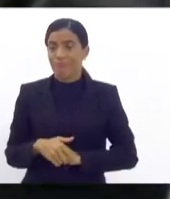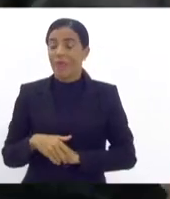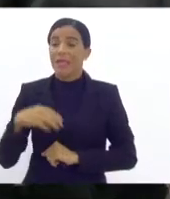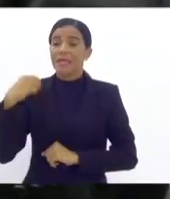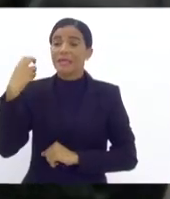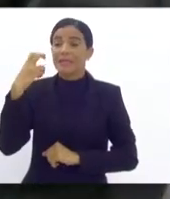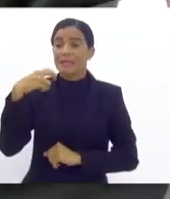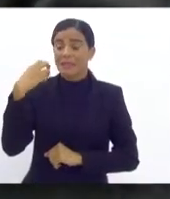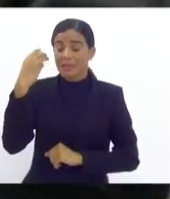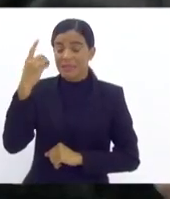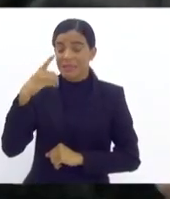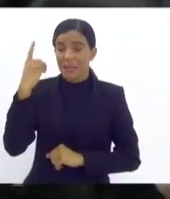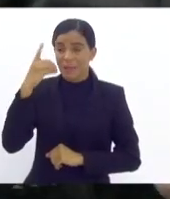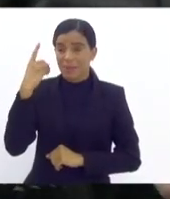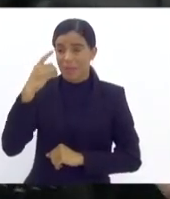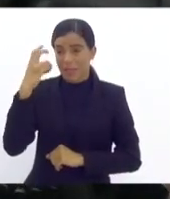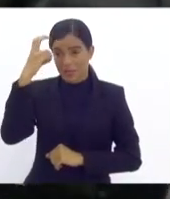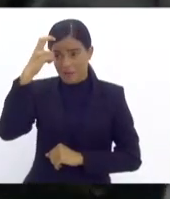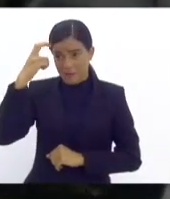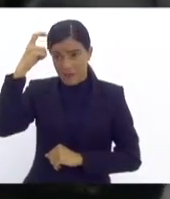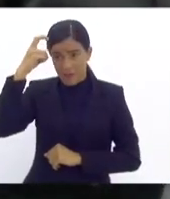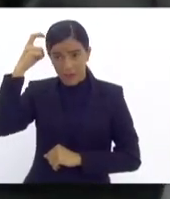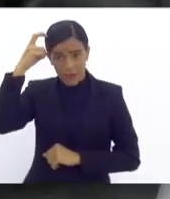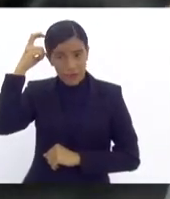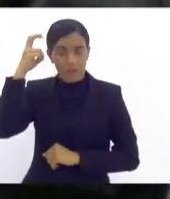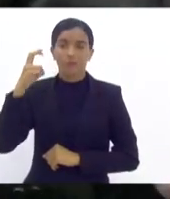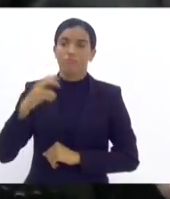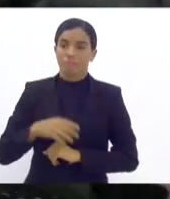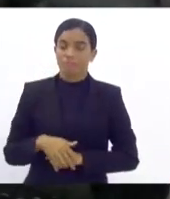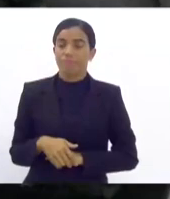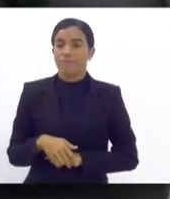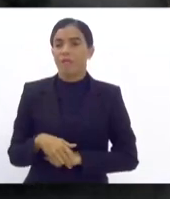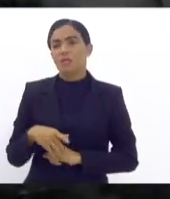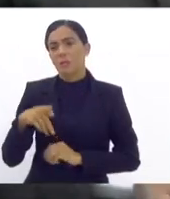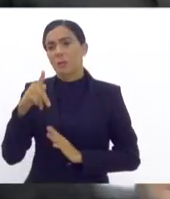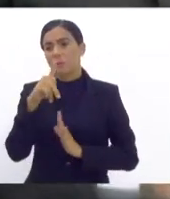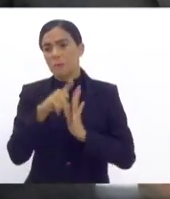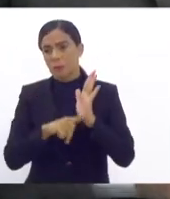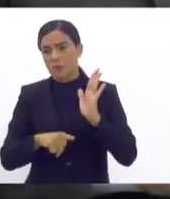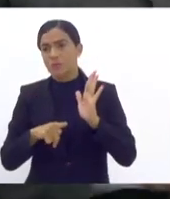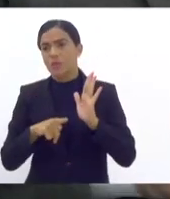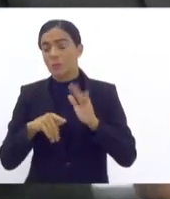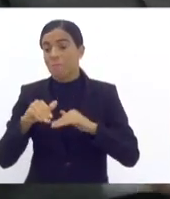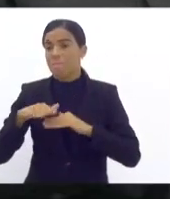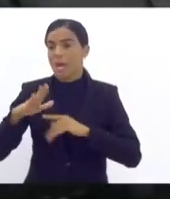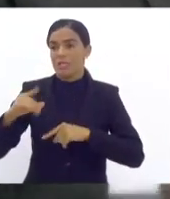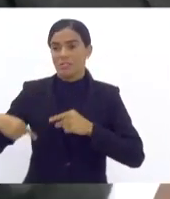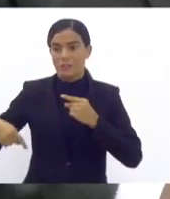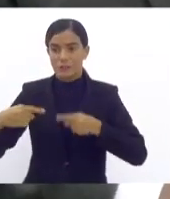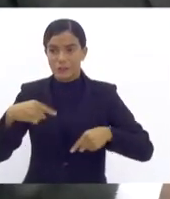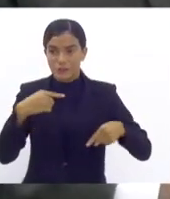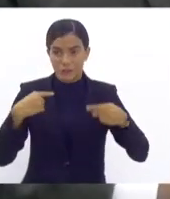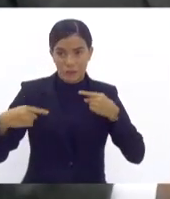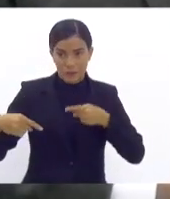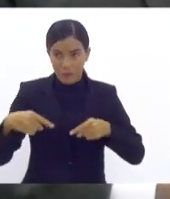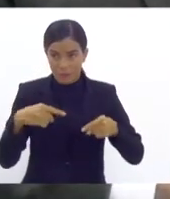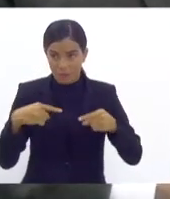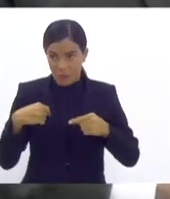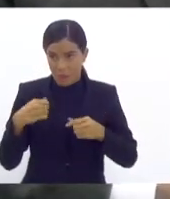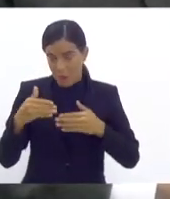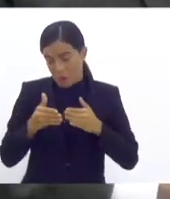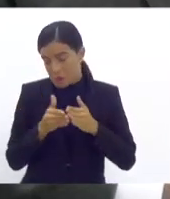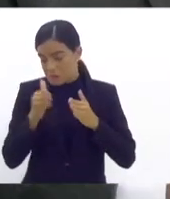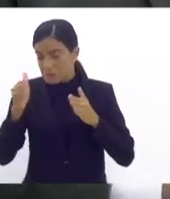Verônica. Esse é o bloco de projetos pela constitucionalidade, então são projetos que têm mais discussão. Então, se a gente puder estender aí mais